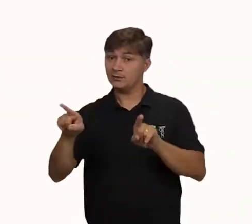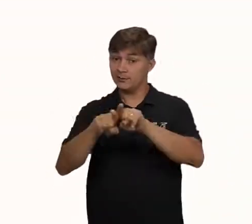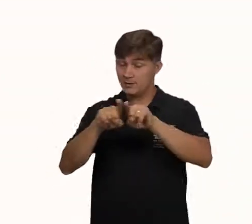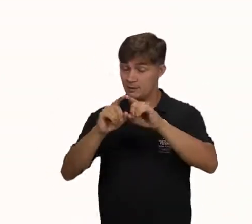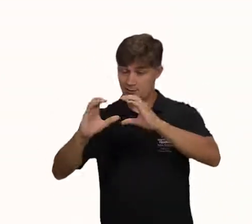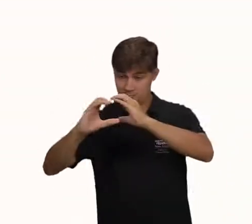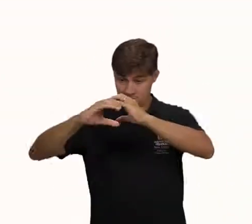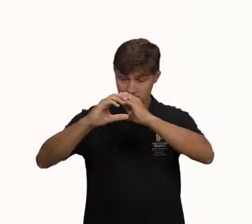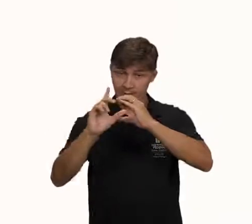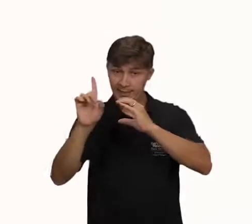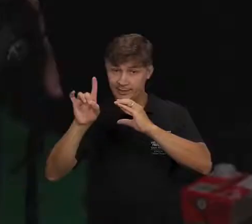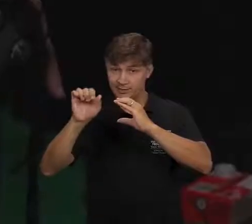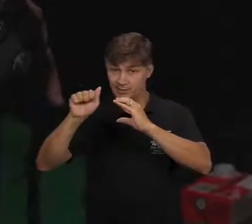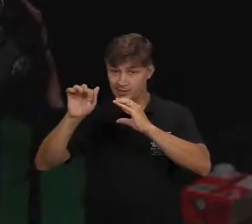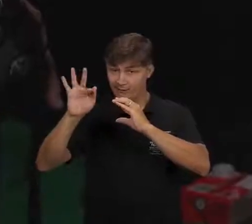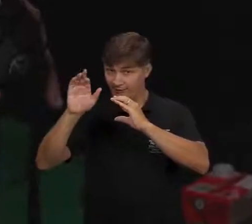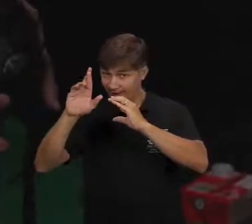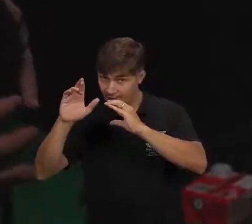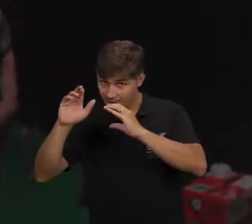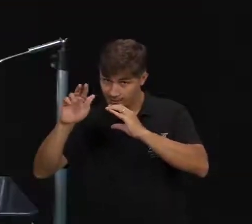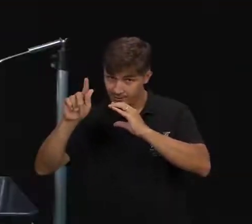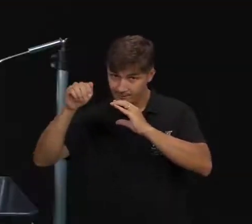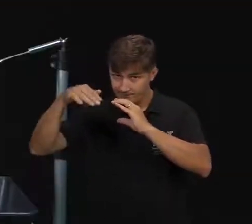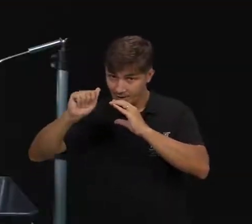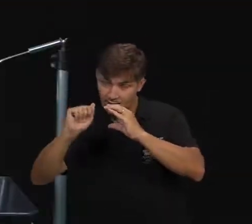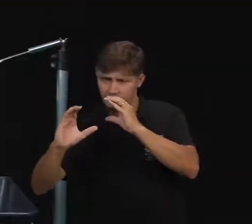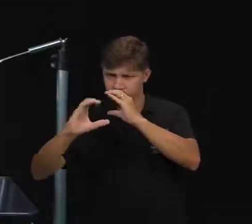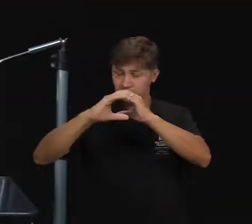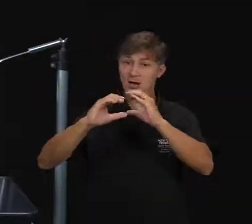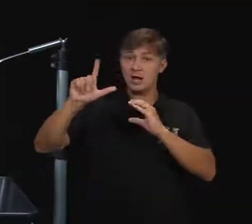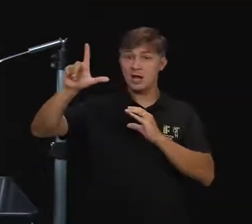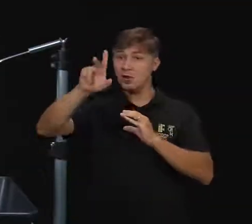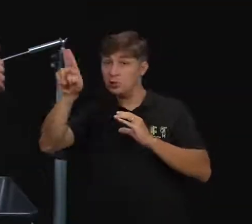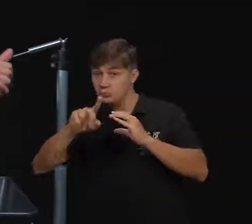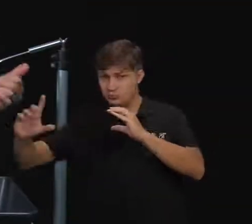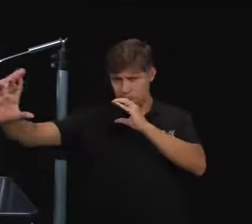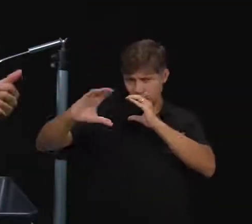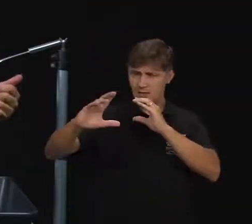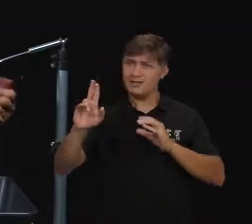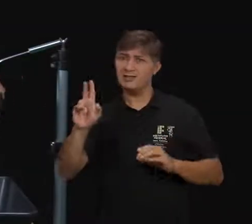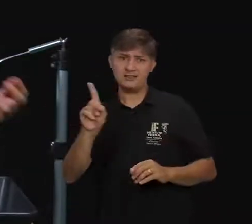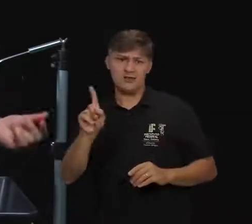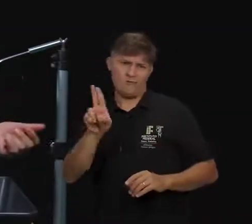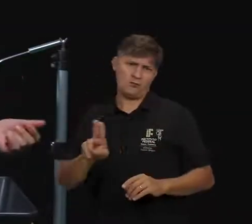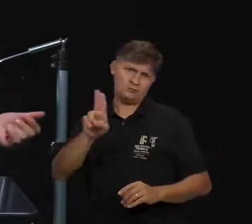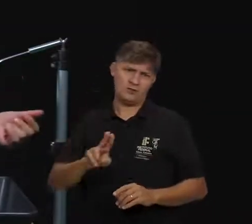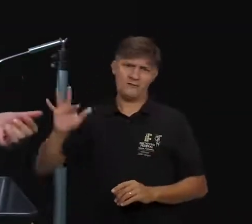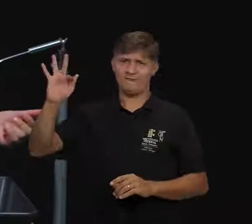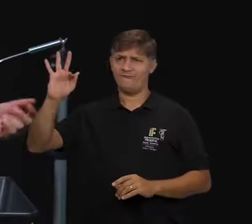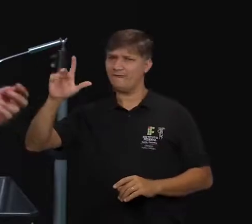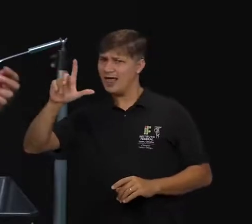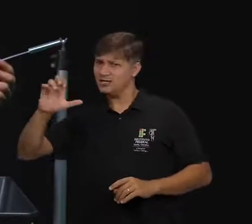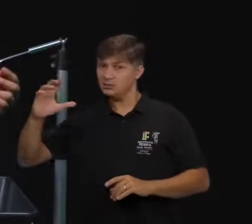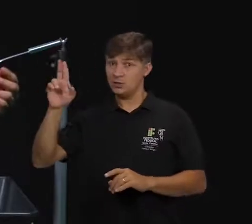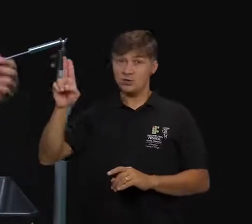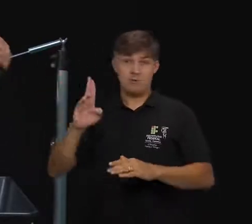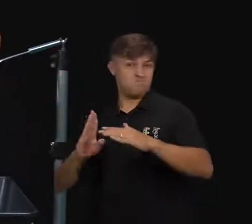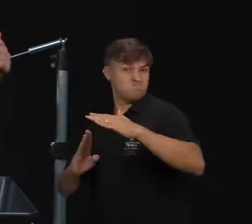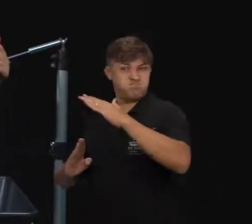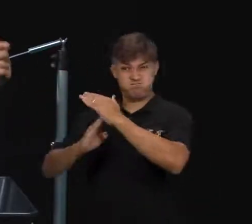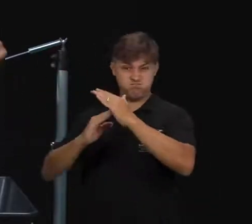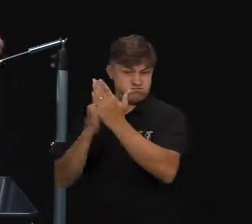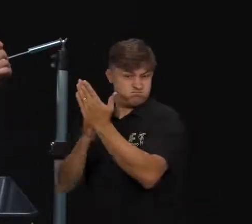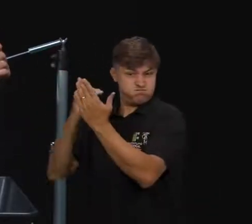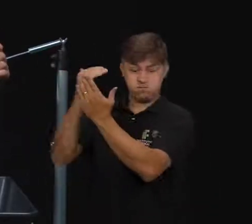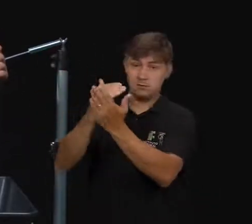320. O diafragma, eu vou ter que ver, vou medir a luz. Eu não devo usar o flash na potência máxima, então lembrando que